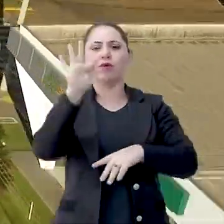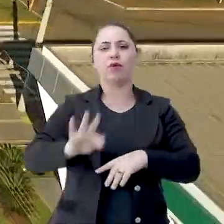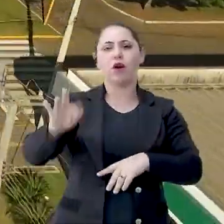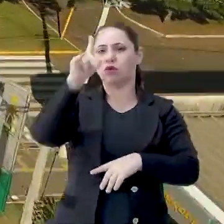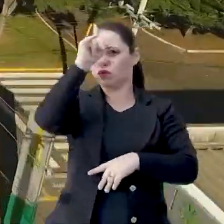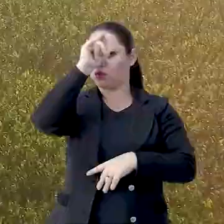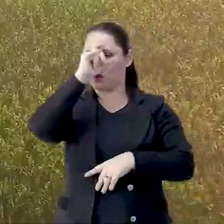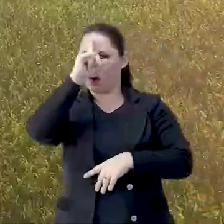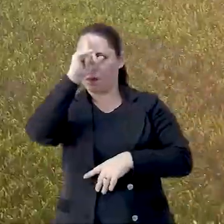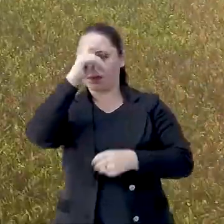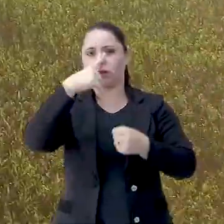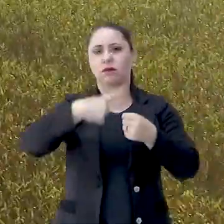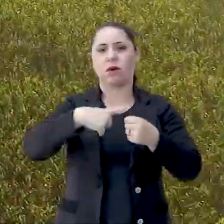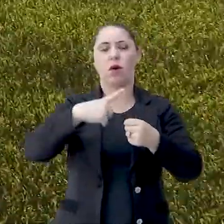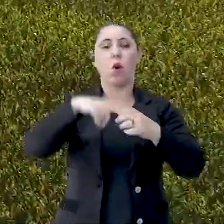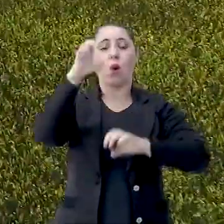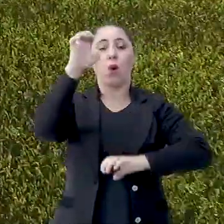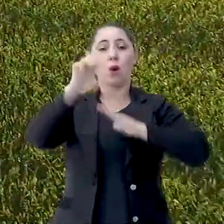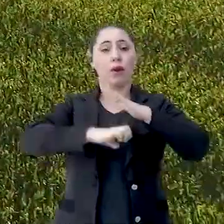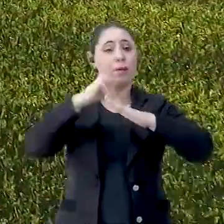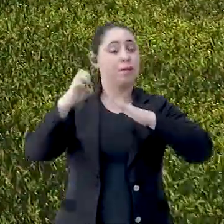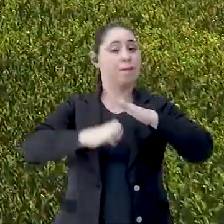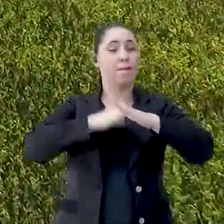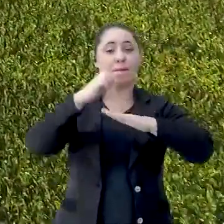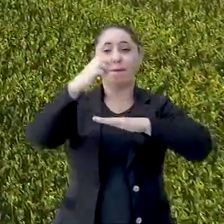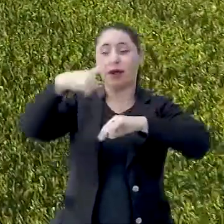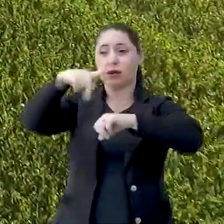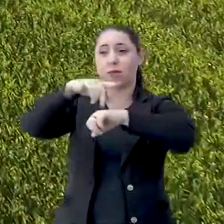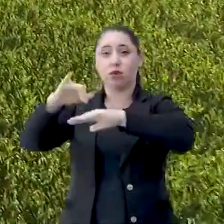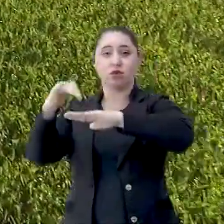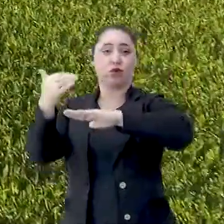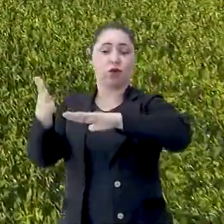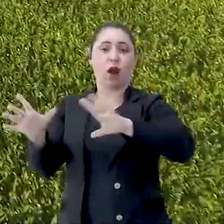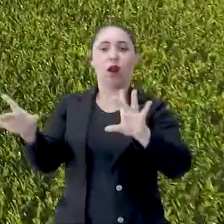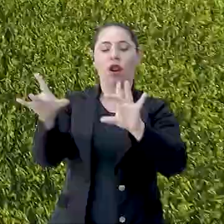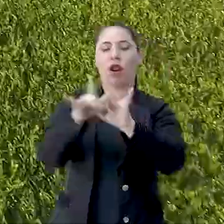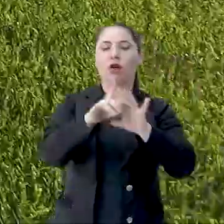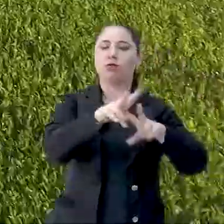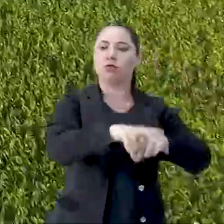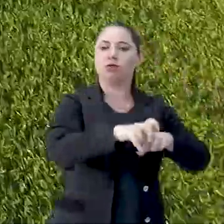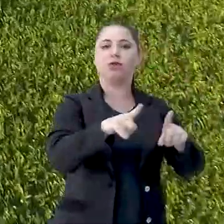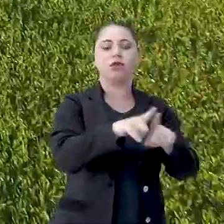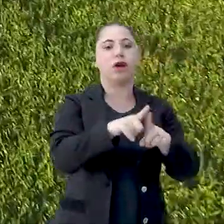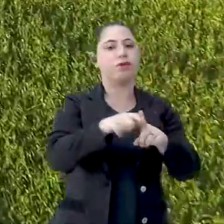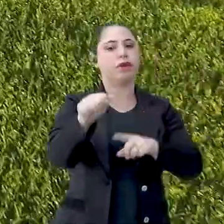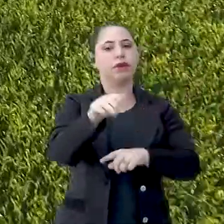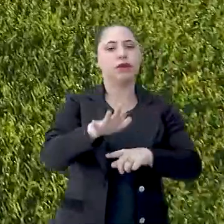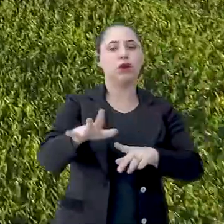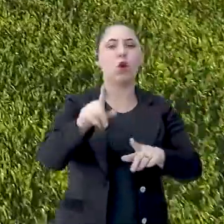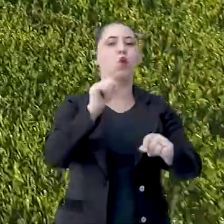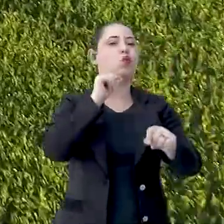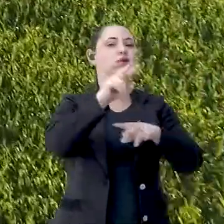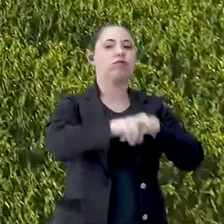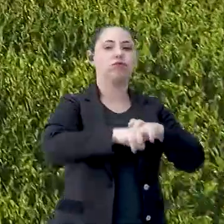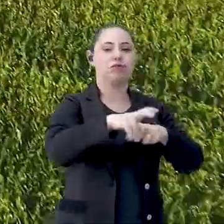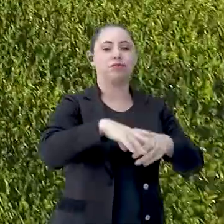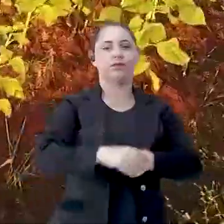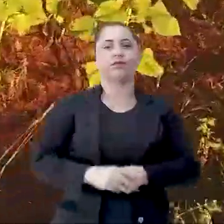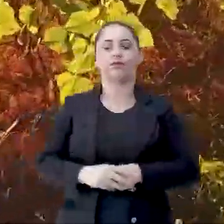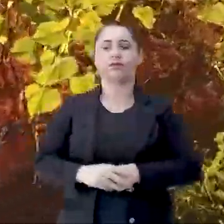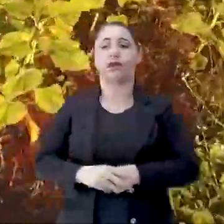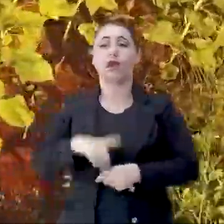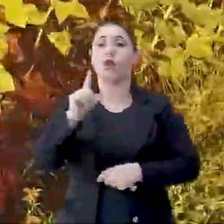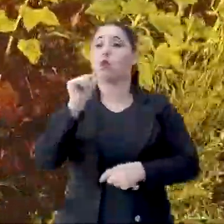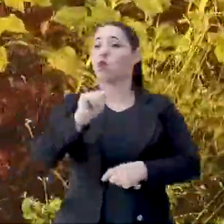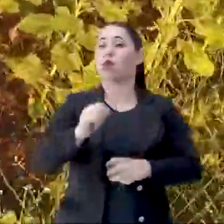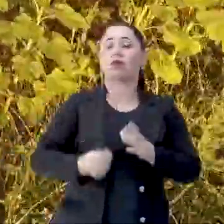agronômica. Consolidado o projeto industrial mista nas fazendas, produz outros produtos como